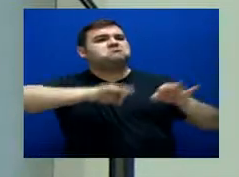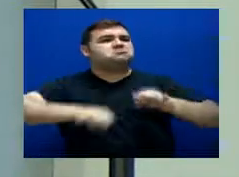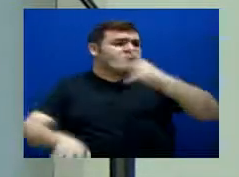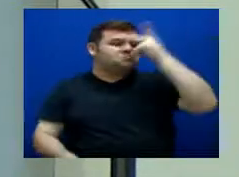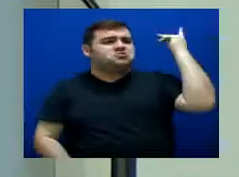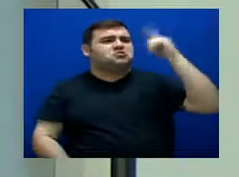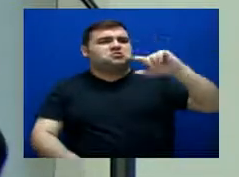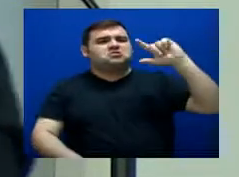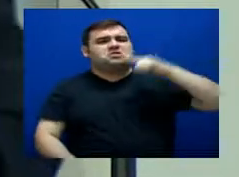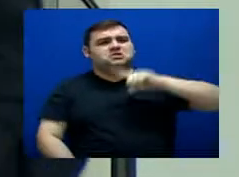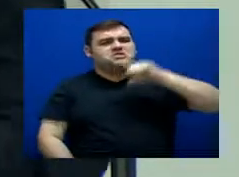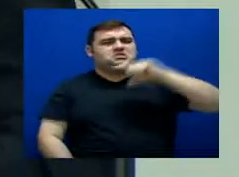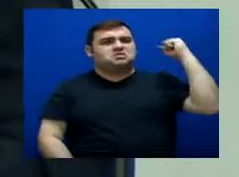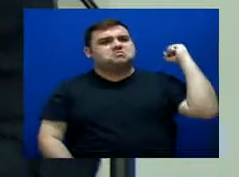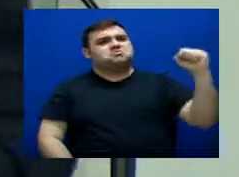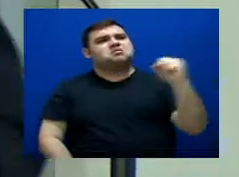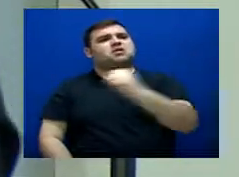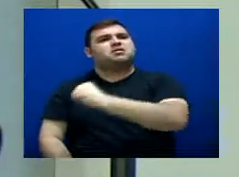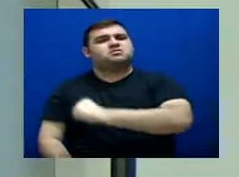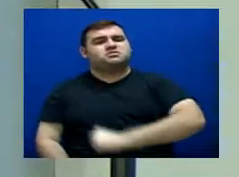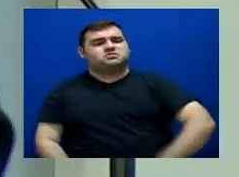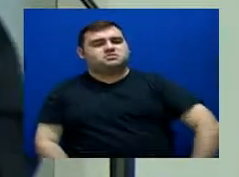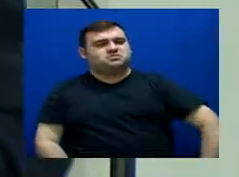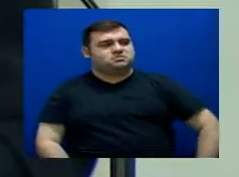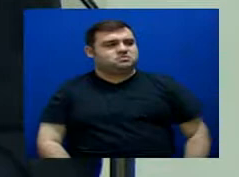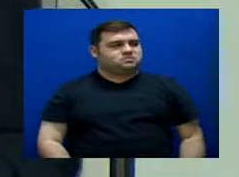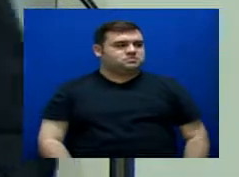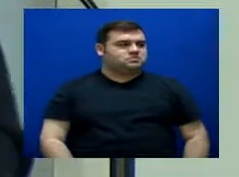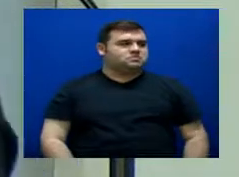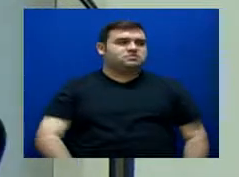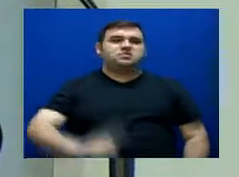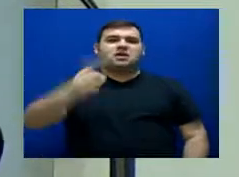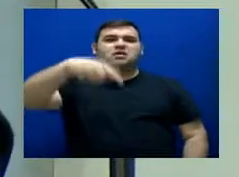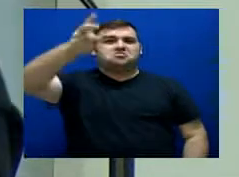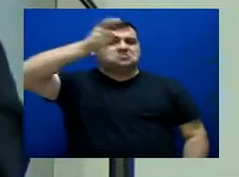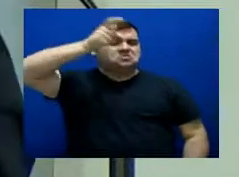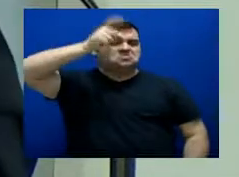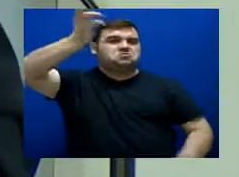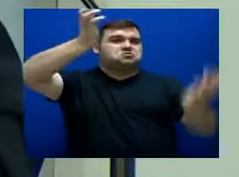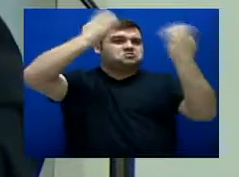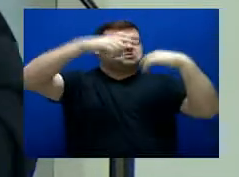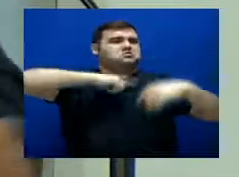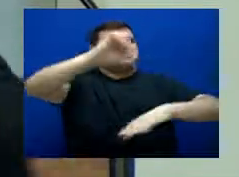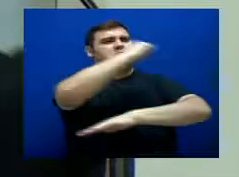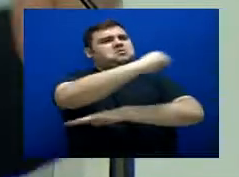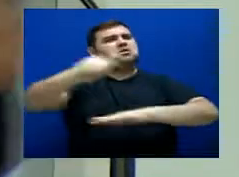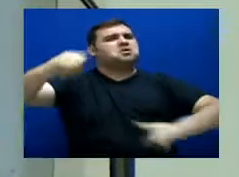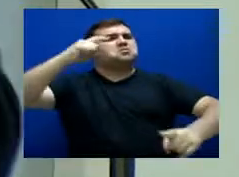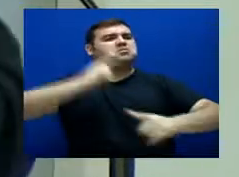pessoa cometer homicídio. É um endemoniado que faz esse tipo de coisa,